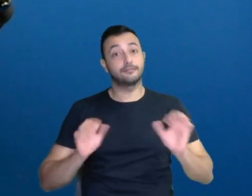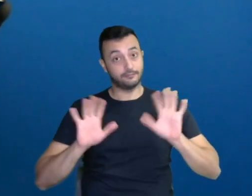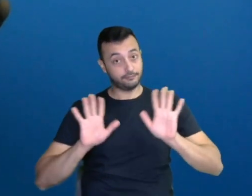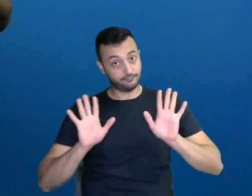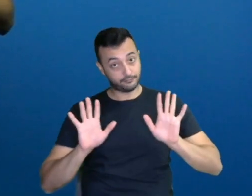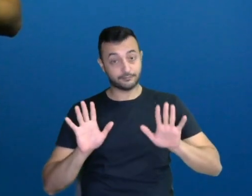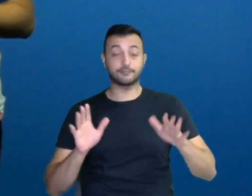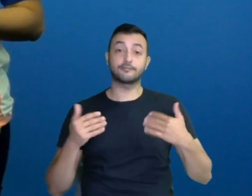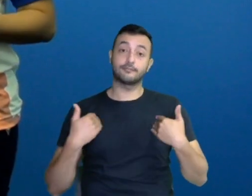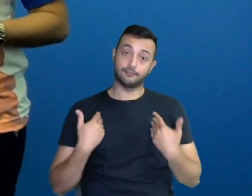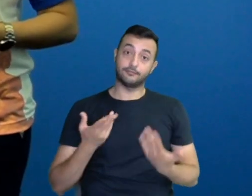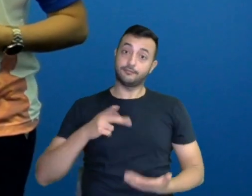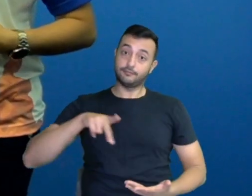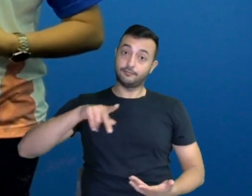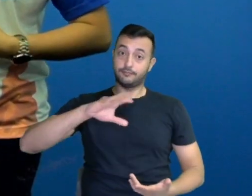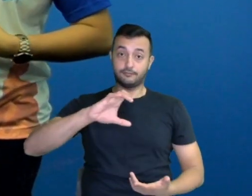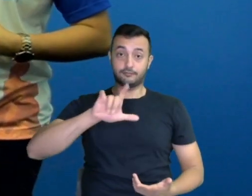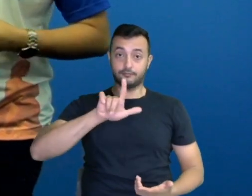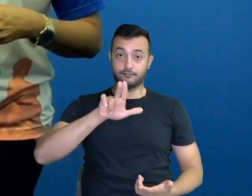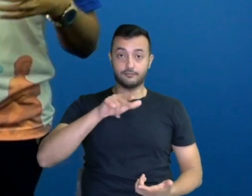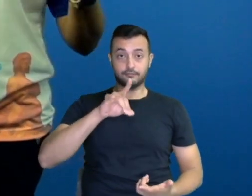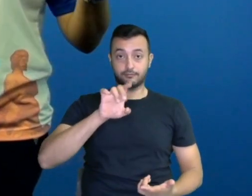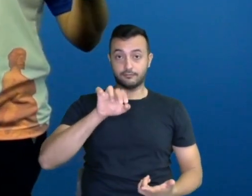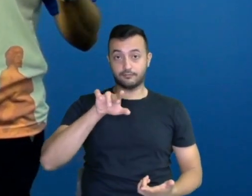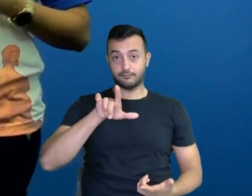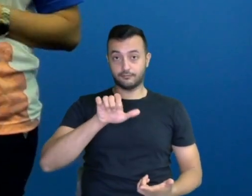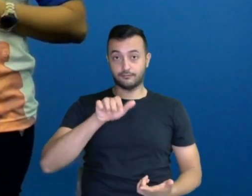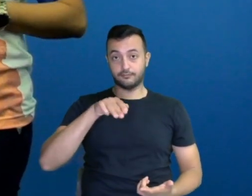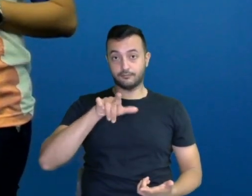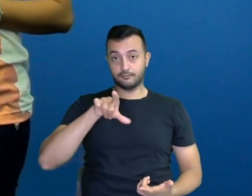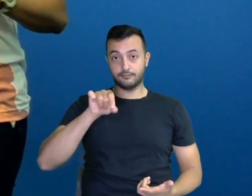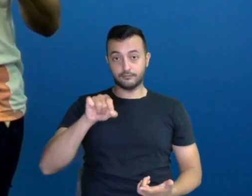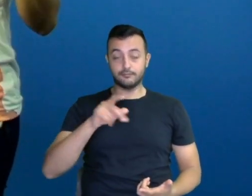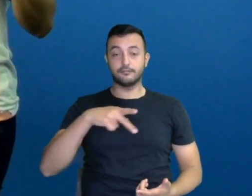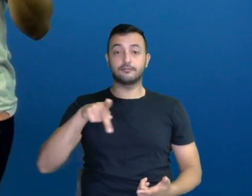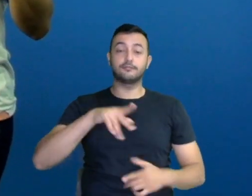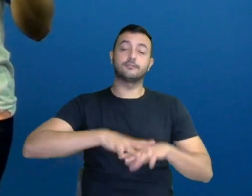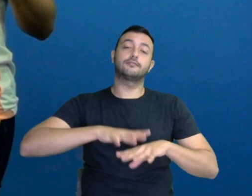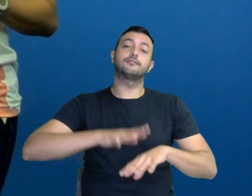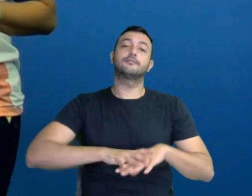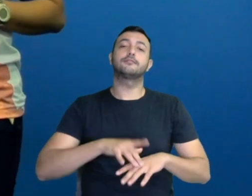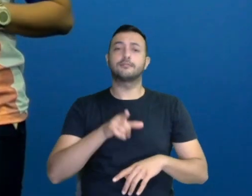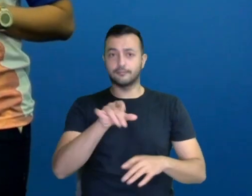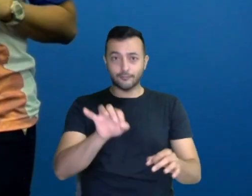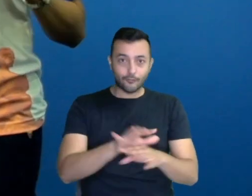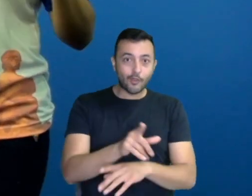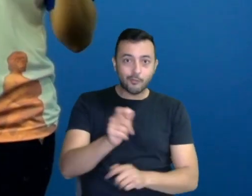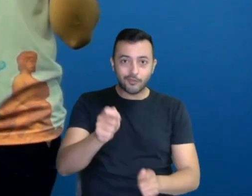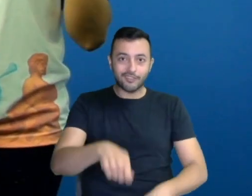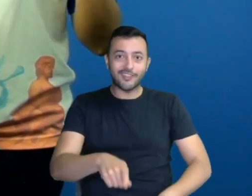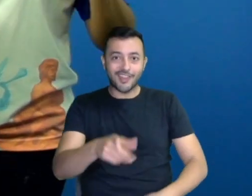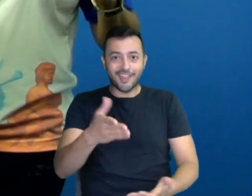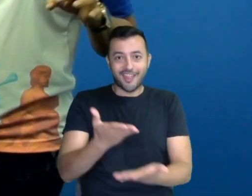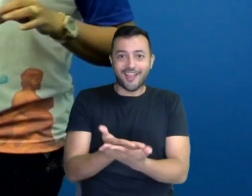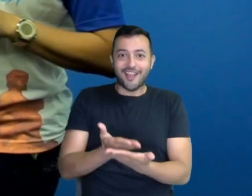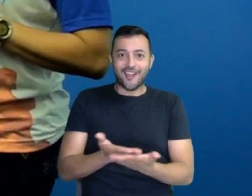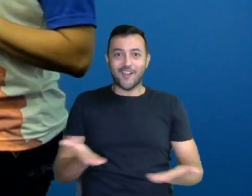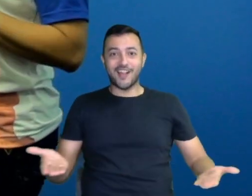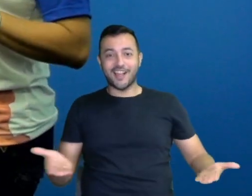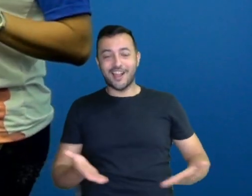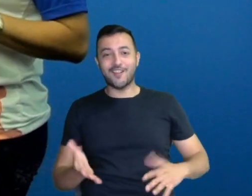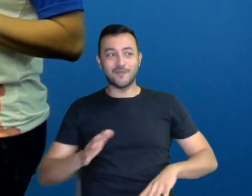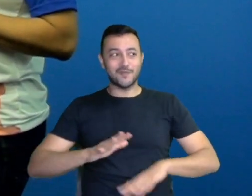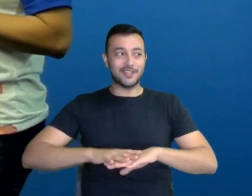Olá, pessoal. Eu sou a professora Claudilene Melo, professora de matemática. E aí, estão prontos para mais uma aulinha